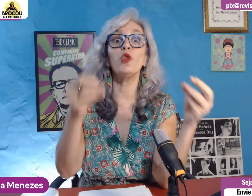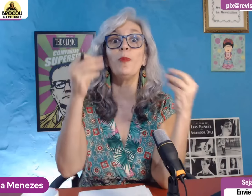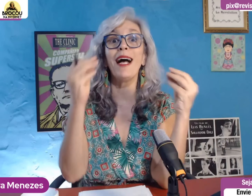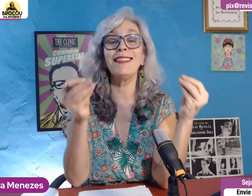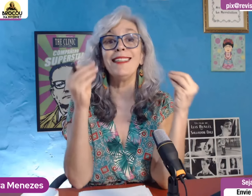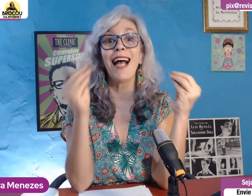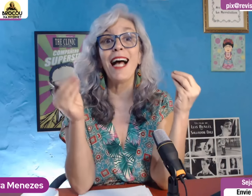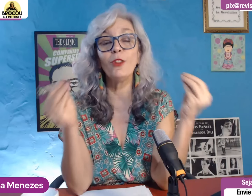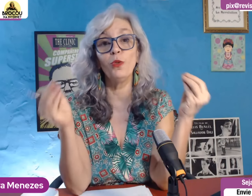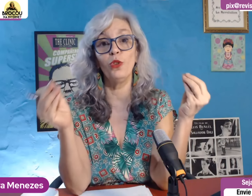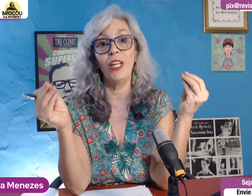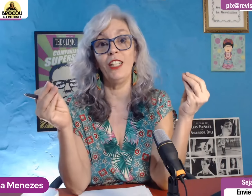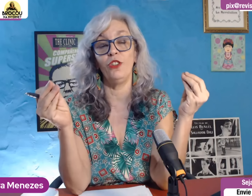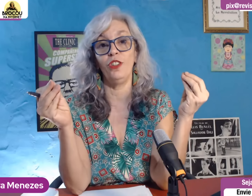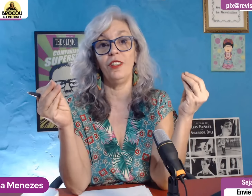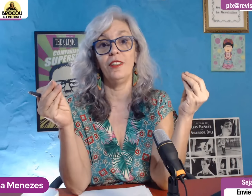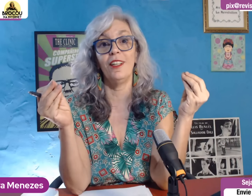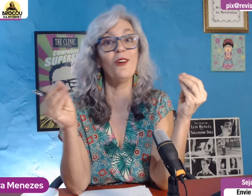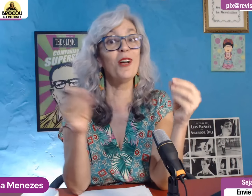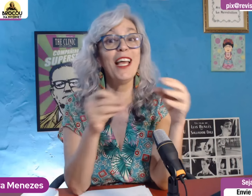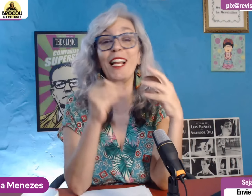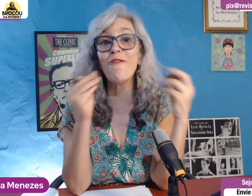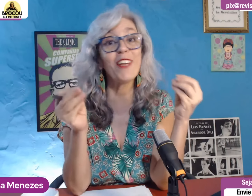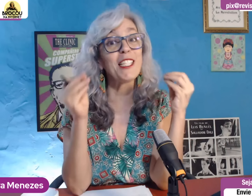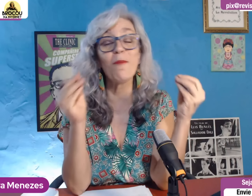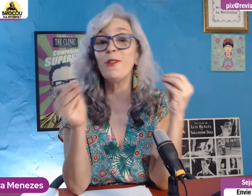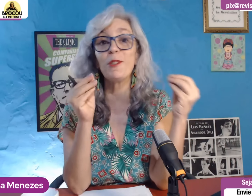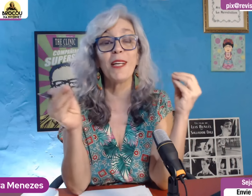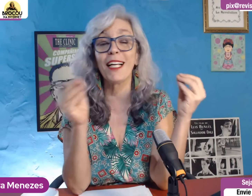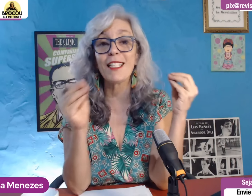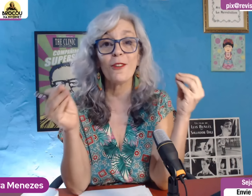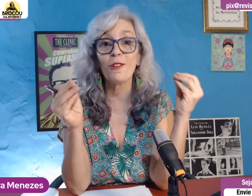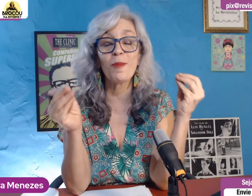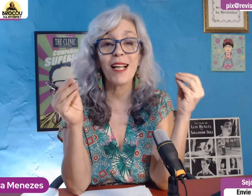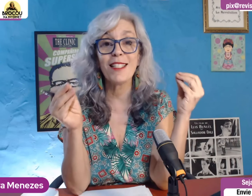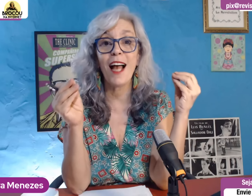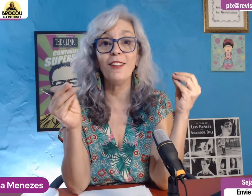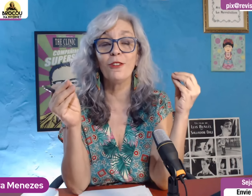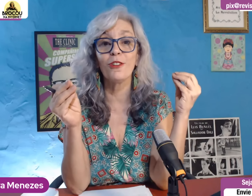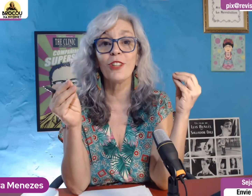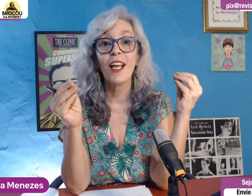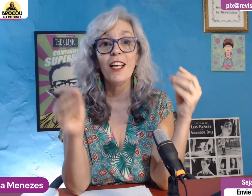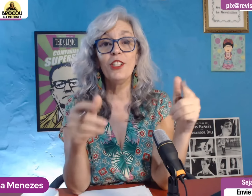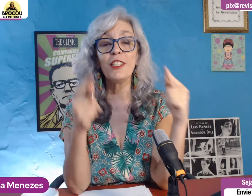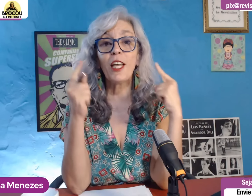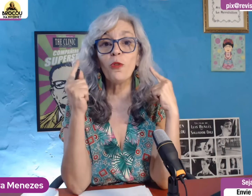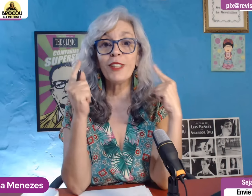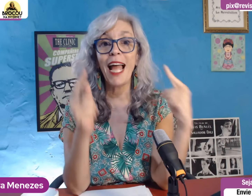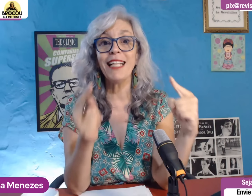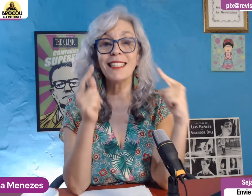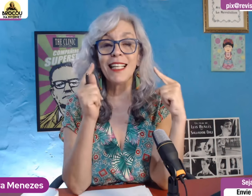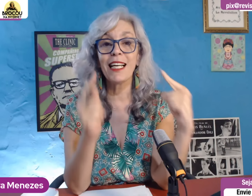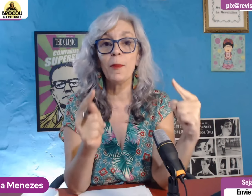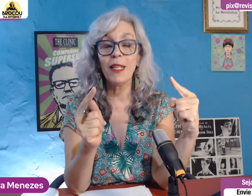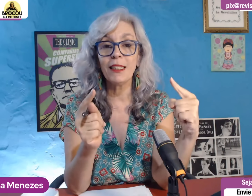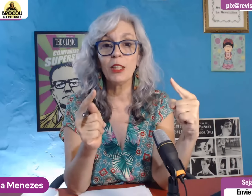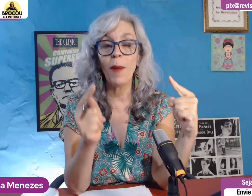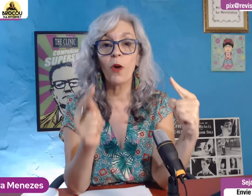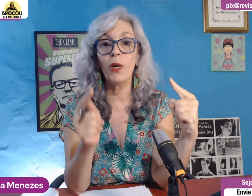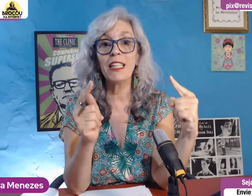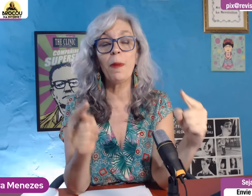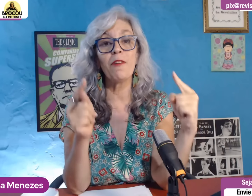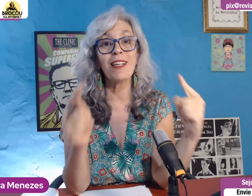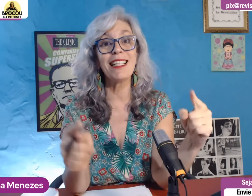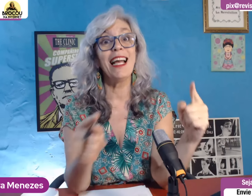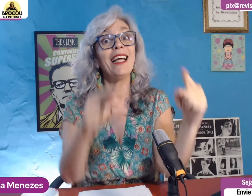multiplicação dos baseados, gente. Ele fez a multiplicação dos baseados. Diz que com 10 gramas